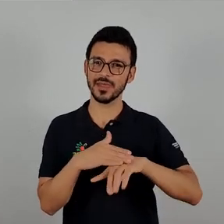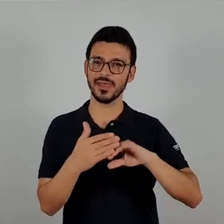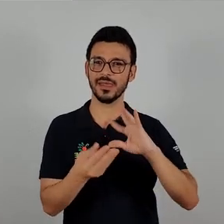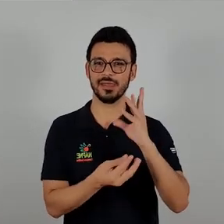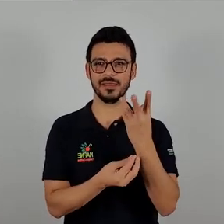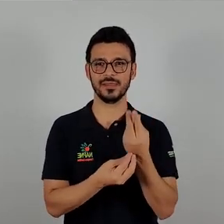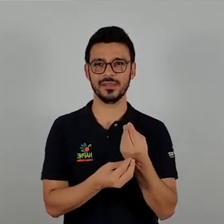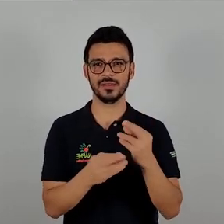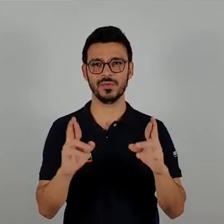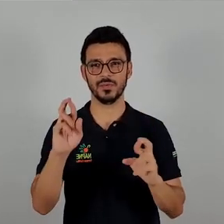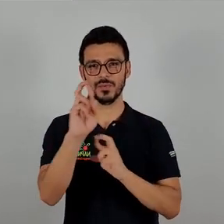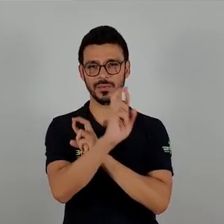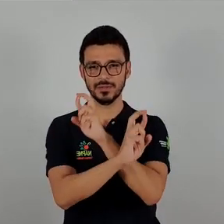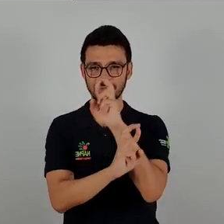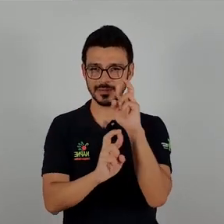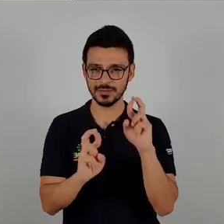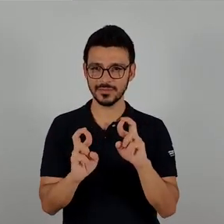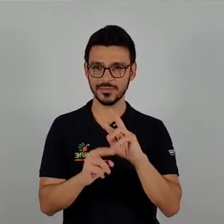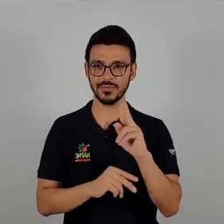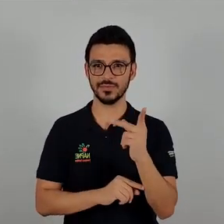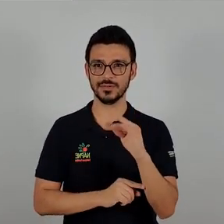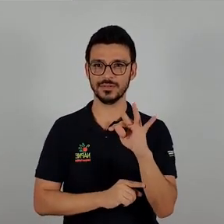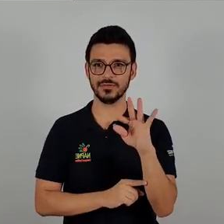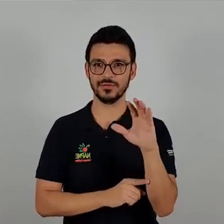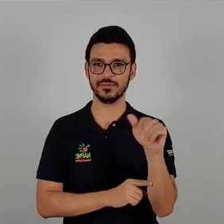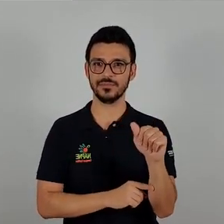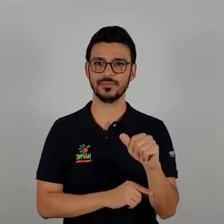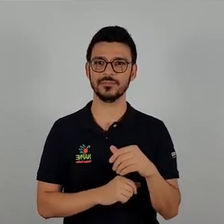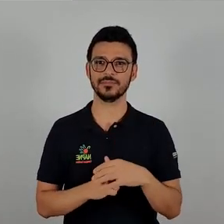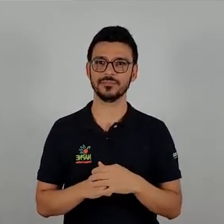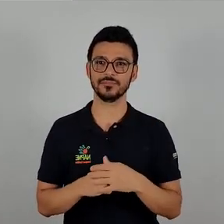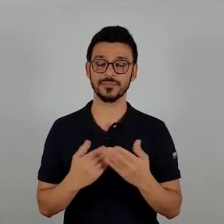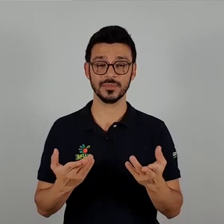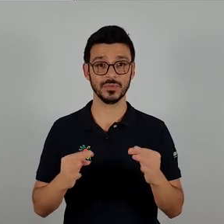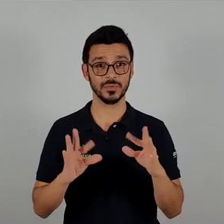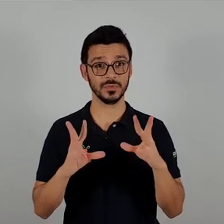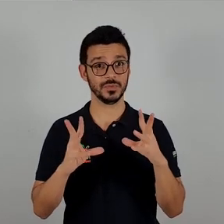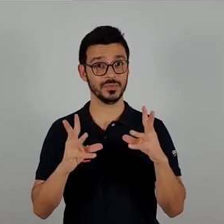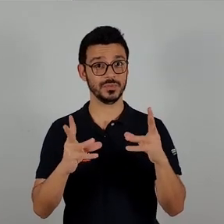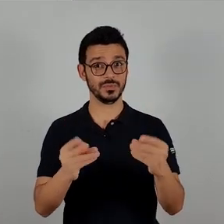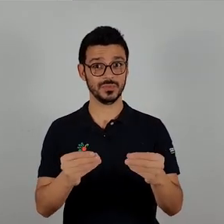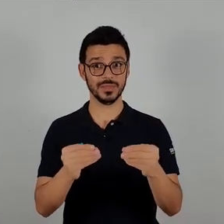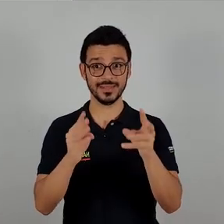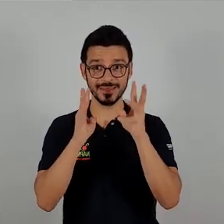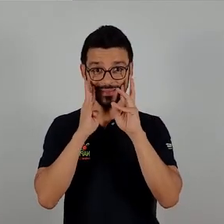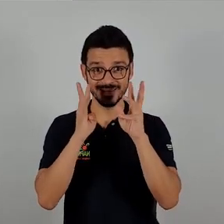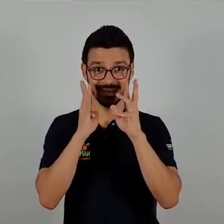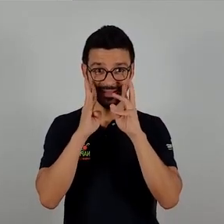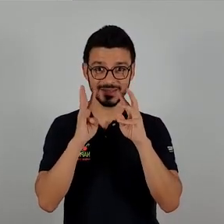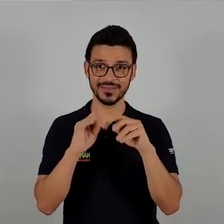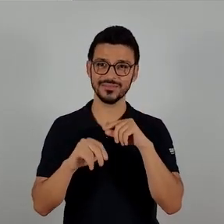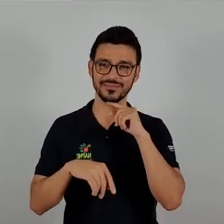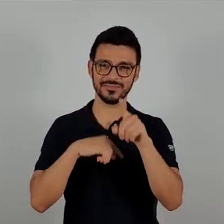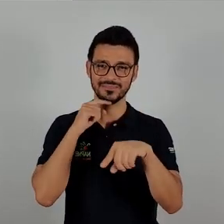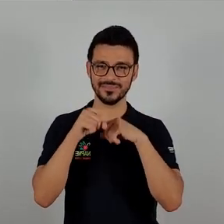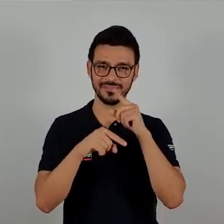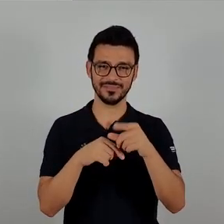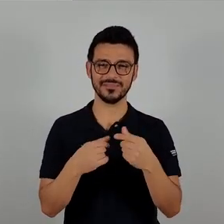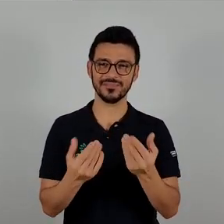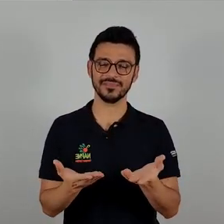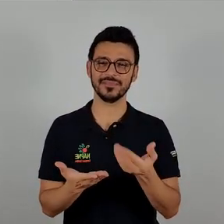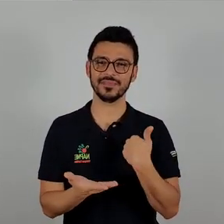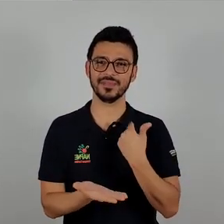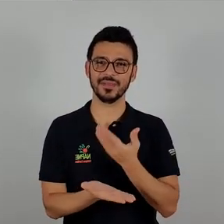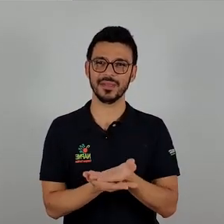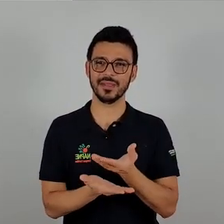nos consultórios e tudo mais, mas sempre estou à disposição para fazer, principalmente a humana, e sim, mas a parte da veterinária eu acabo não pegando muito, porque